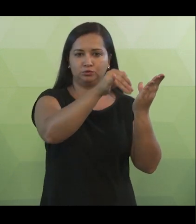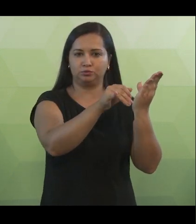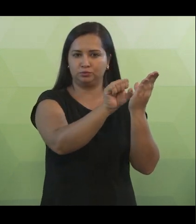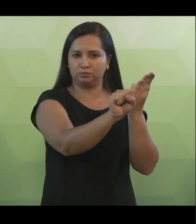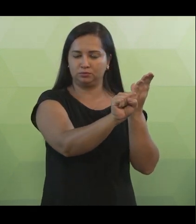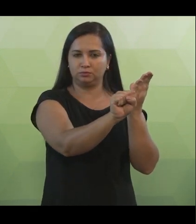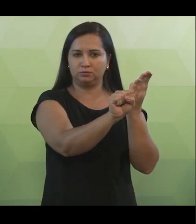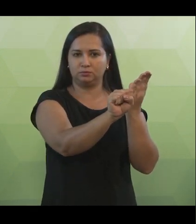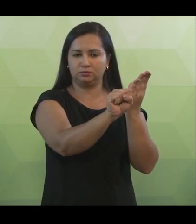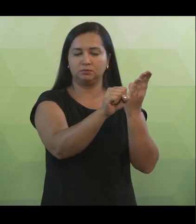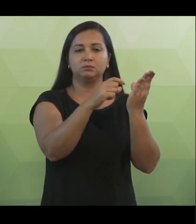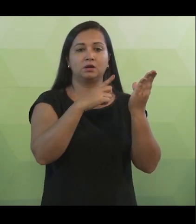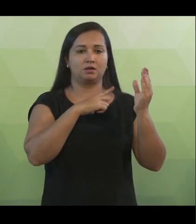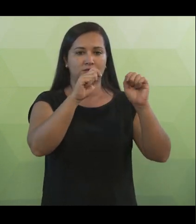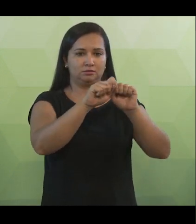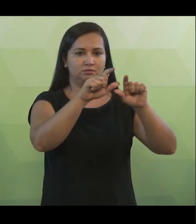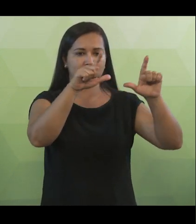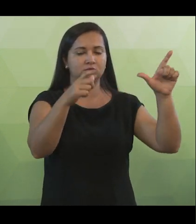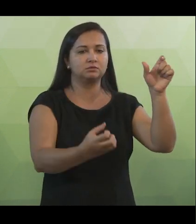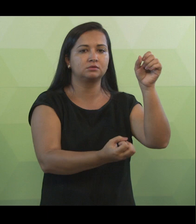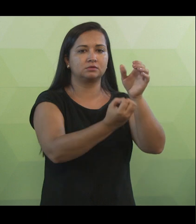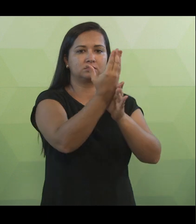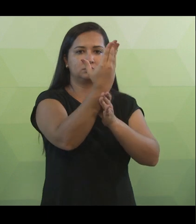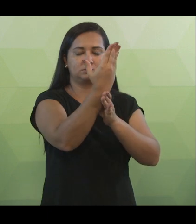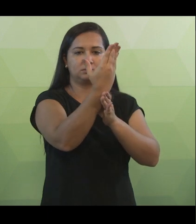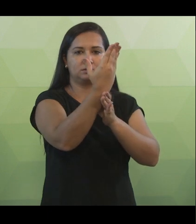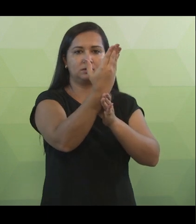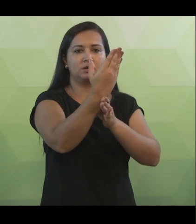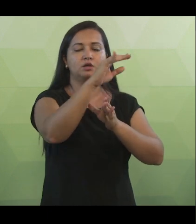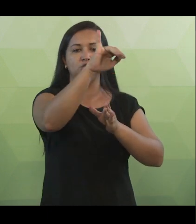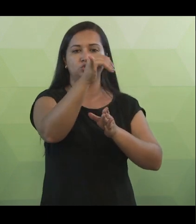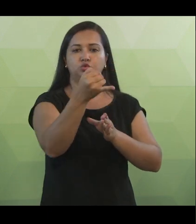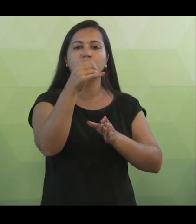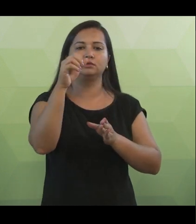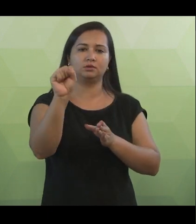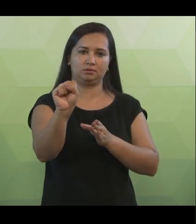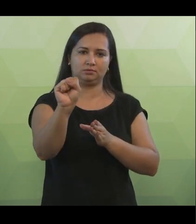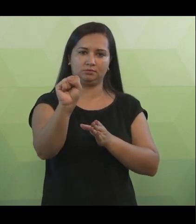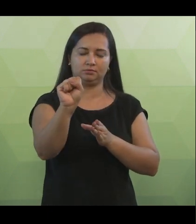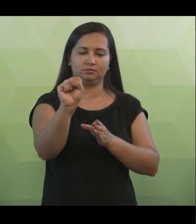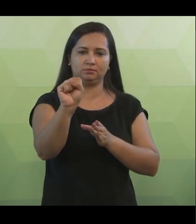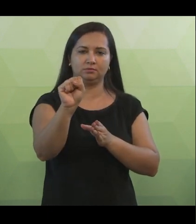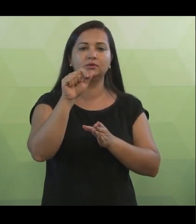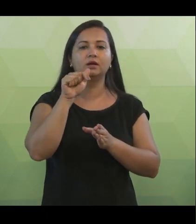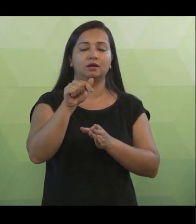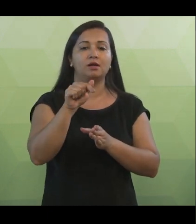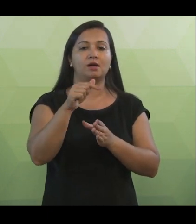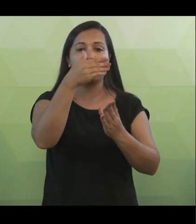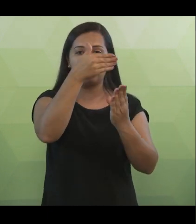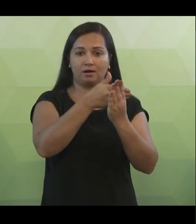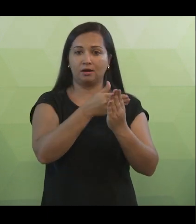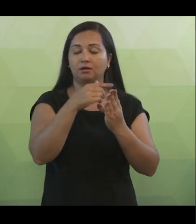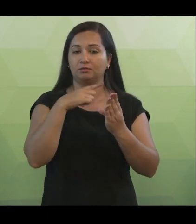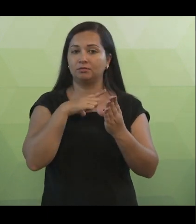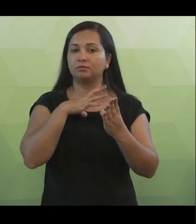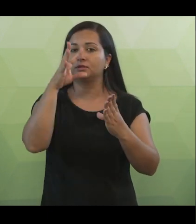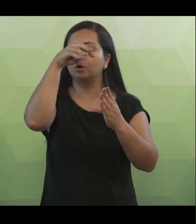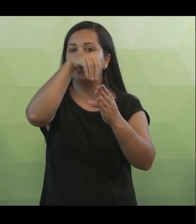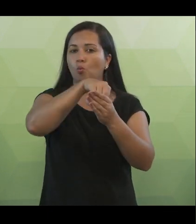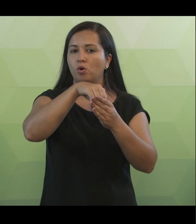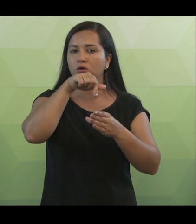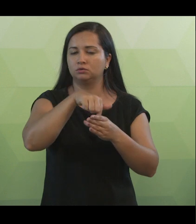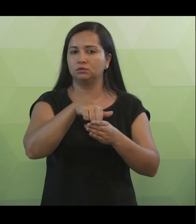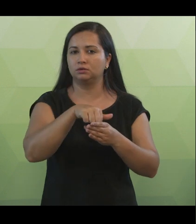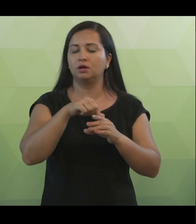projeto, crie um arquivo chamado main.js. Nesse arquivo, você deve implementar